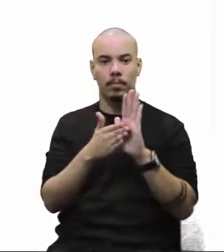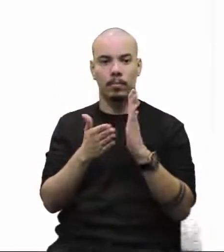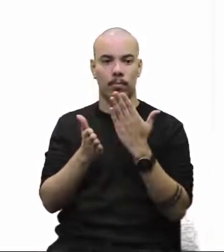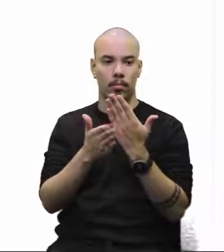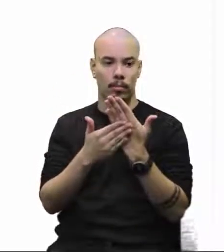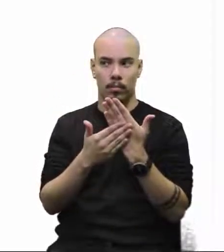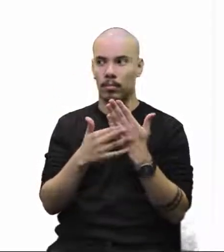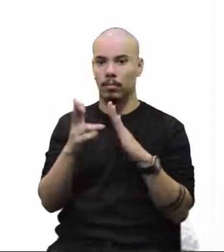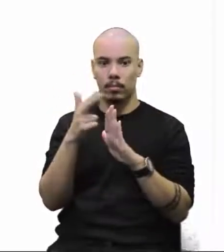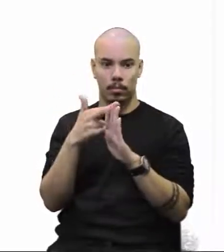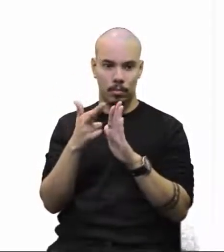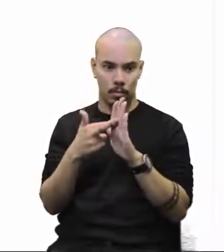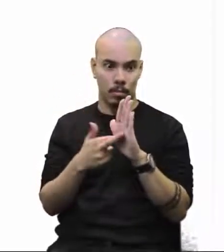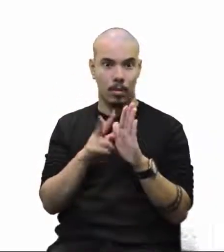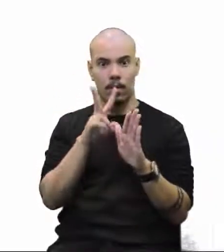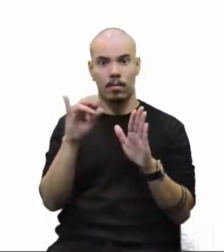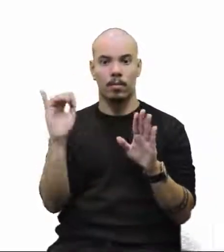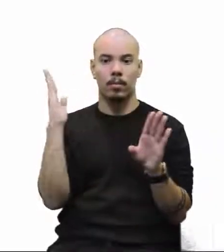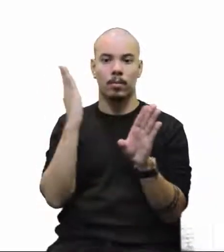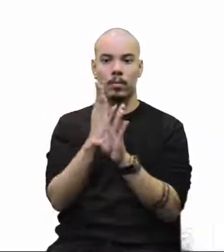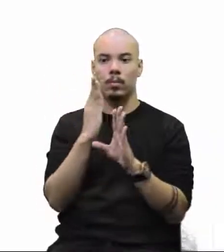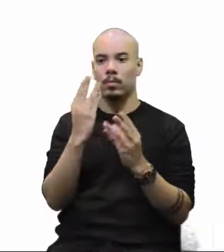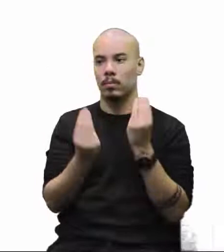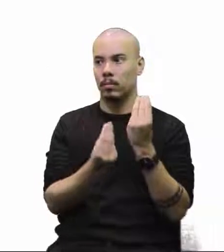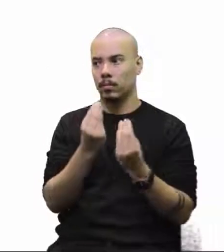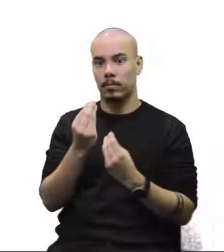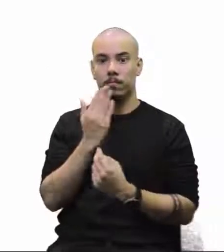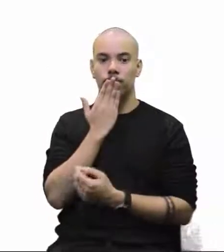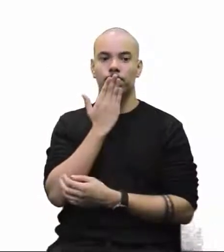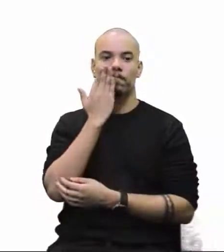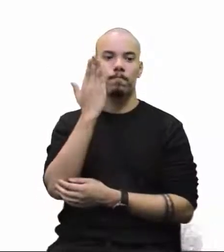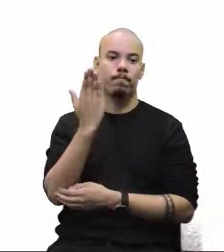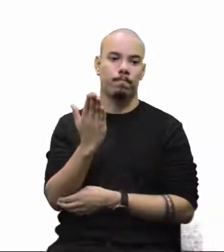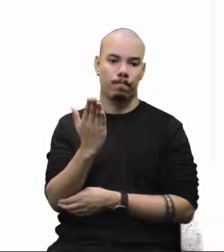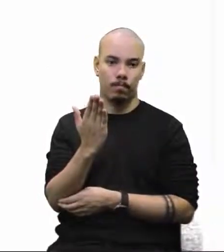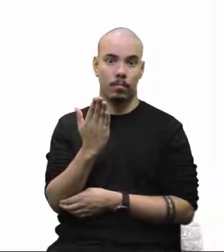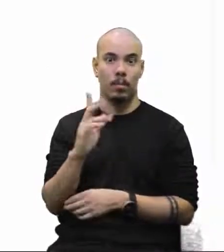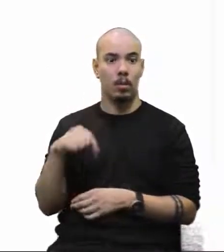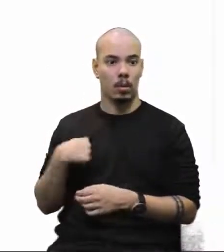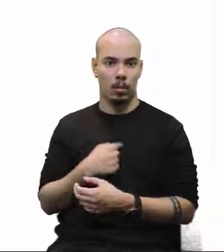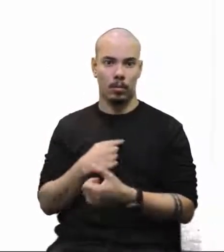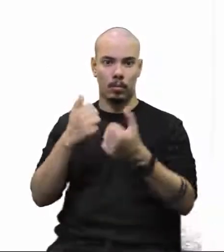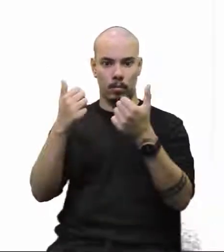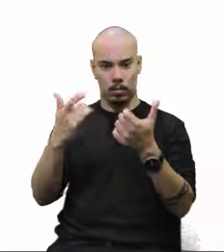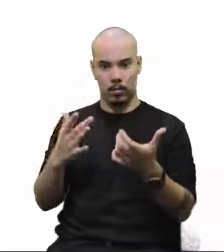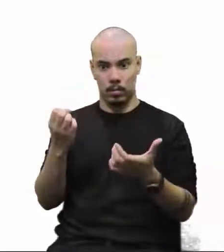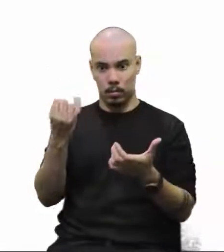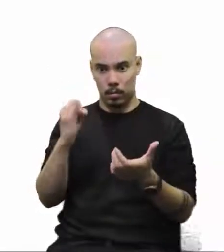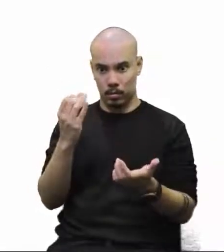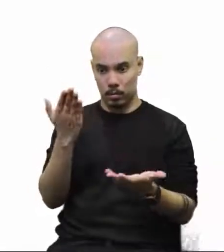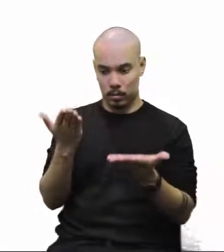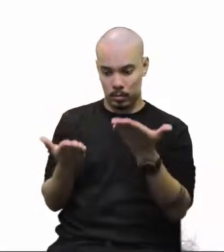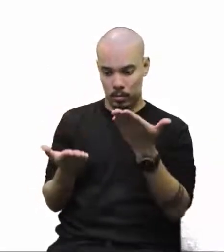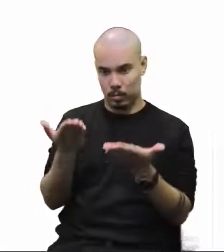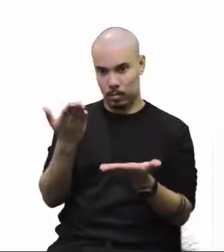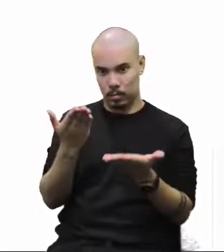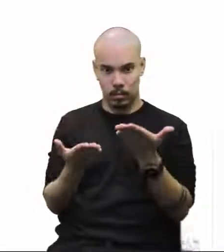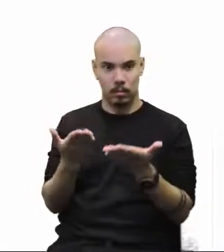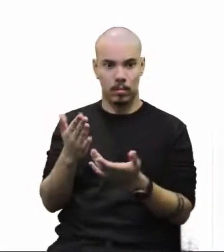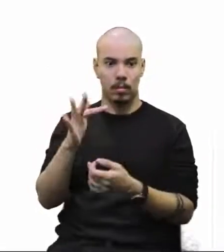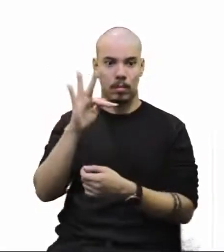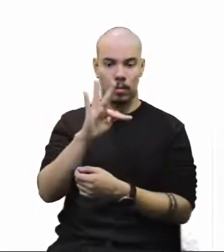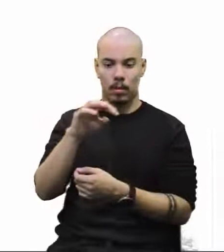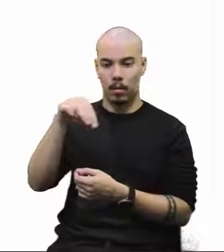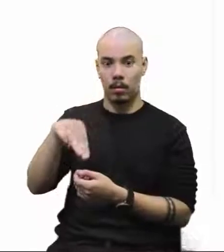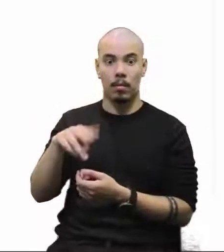direitinho, que você vai descobrir o sentido da corrente que é o que está pedindo. Porque nós acabamos de falar, né? Se está em equilíbrio, FM tem a